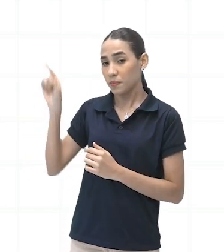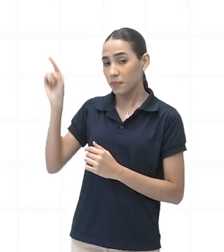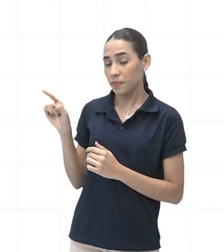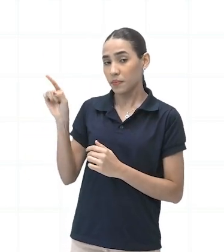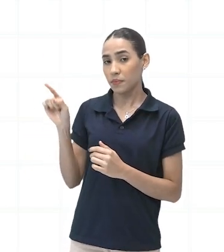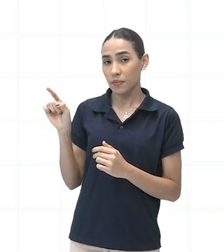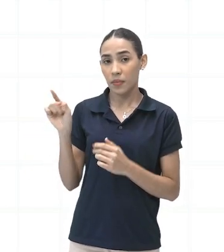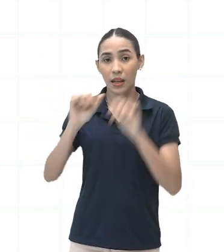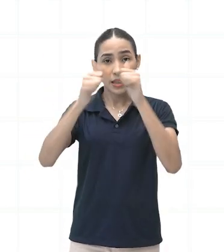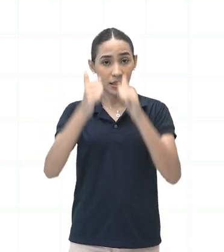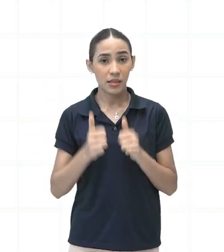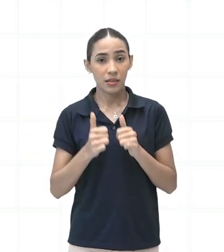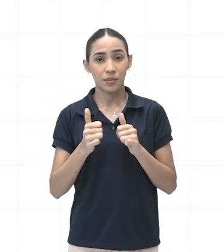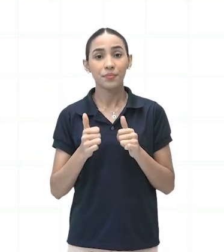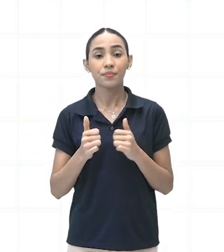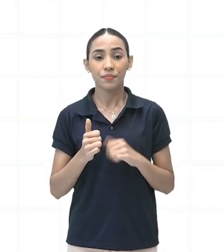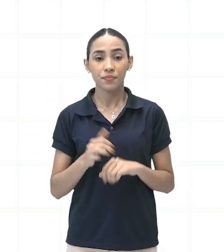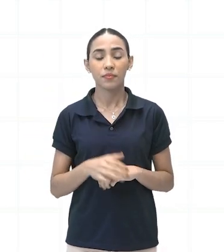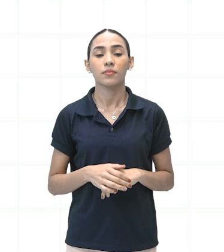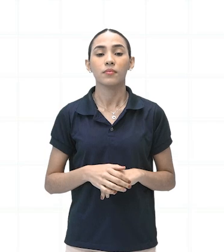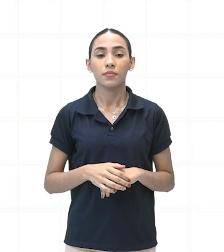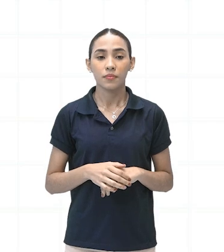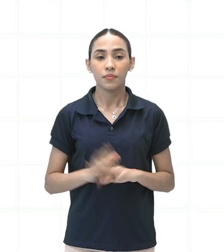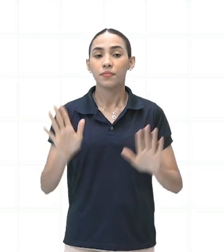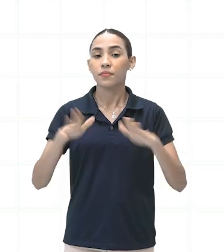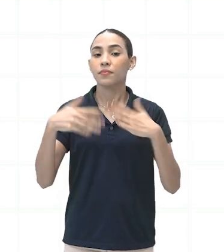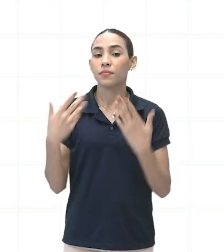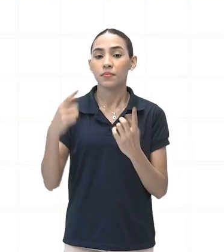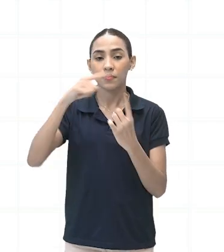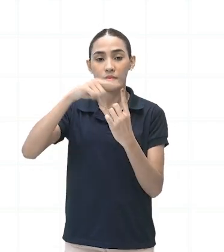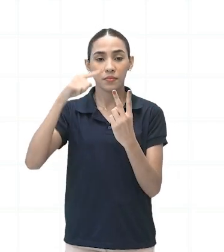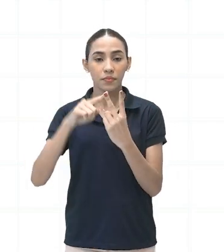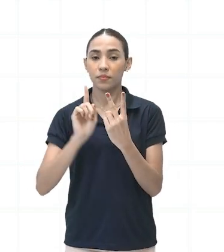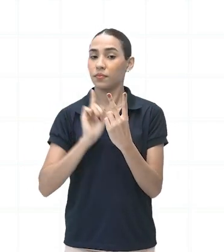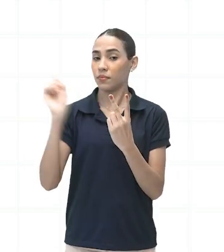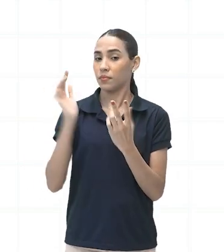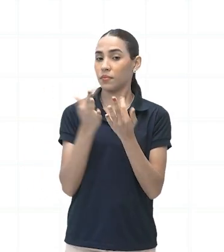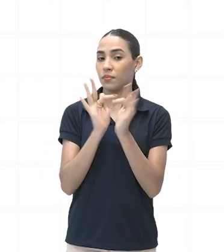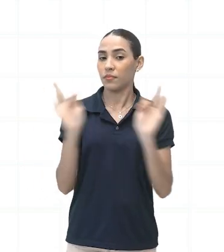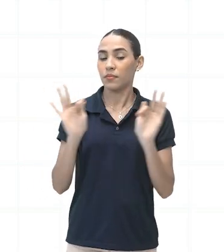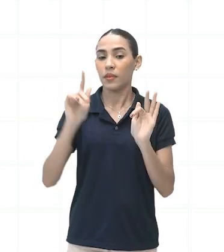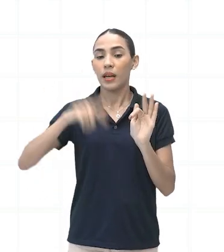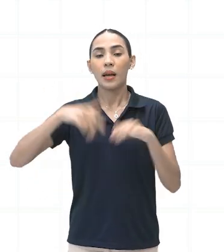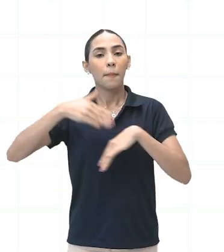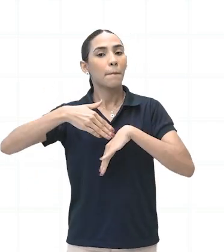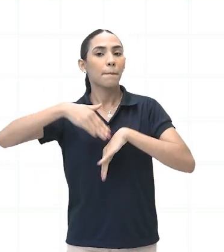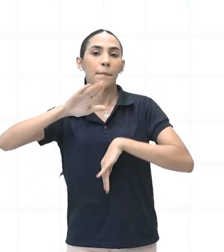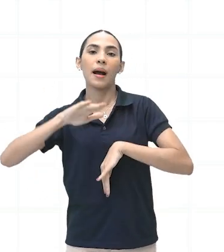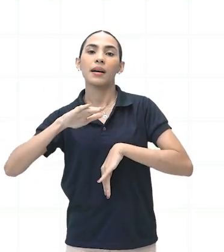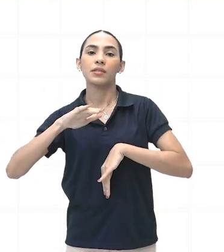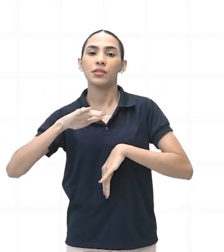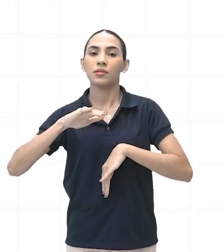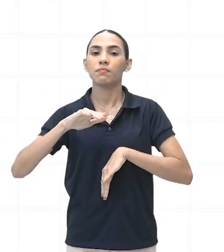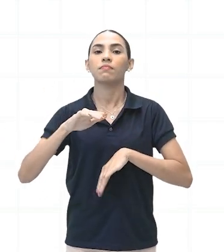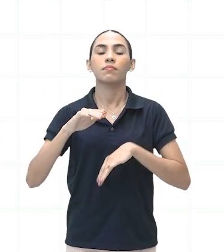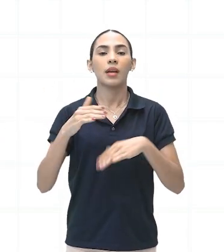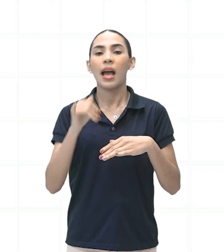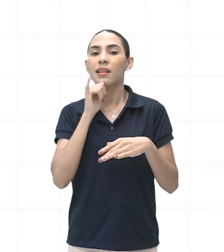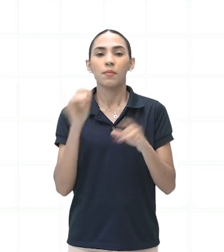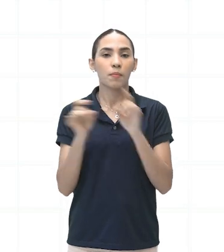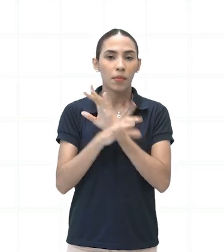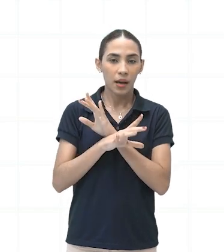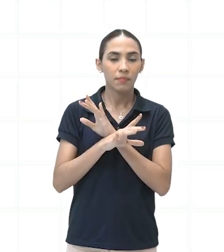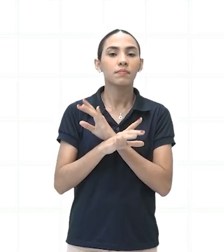nós estávamos analisando. Qual dessas duas sentenças é a mais completa e